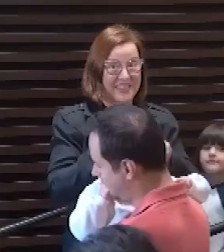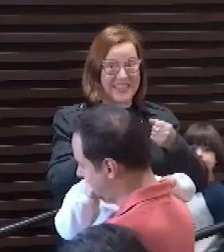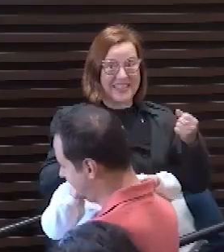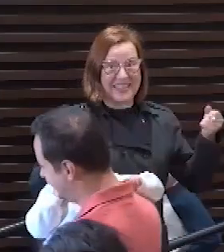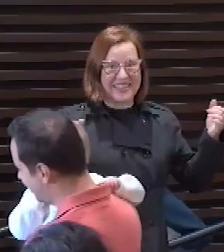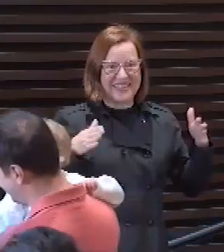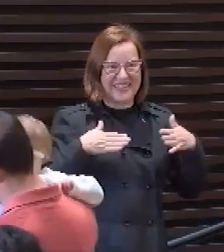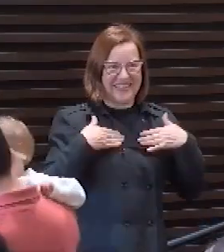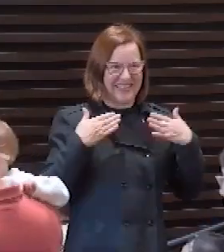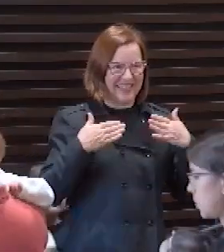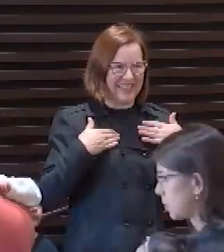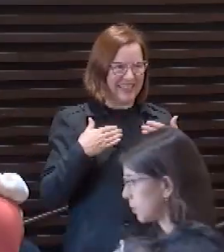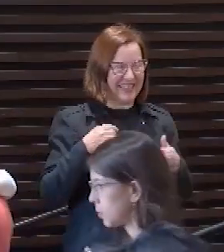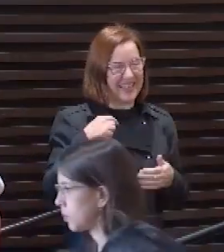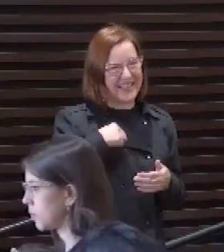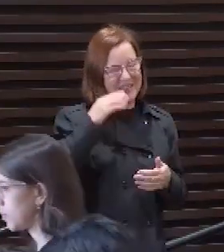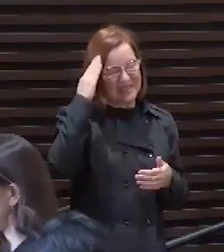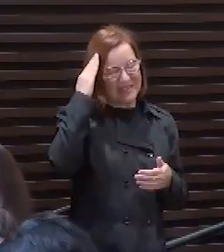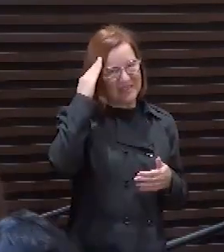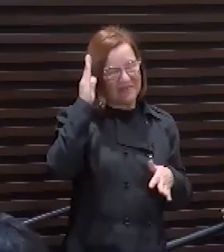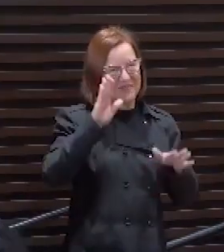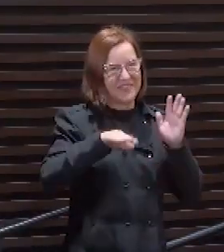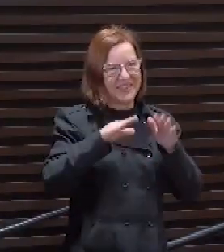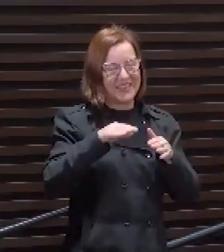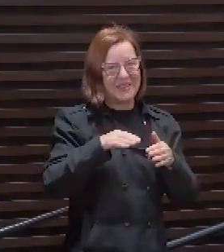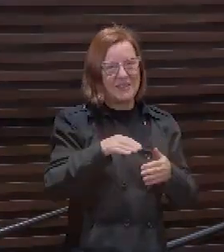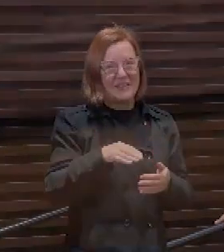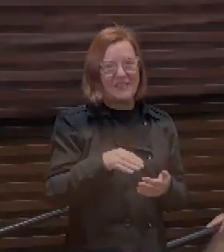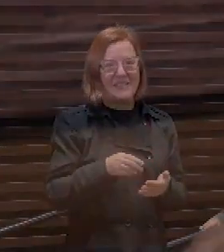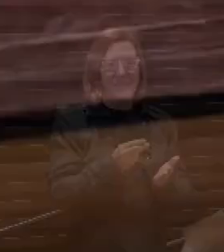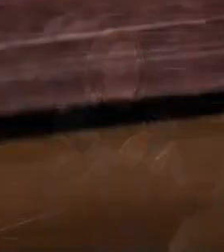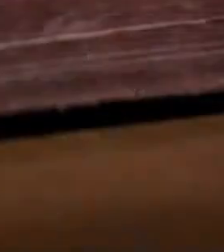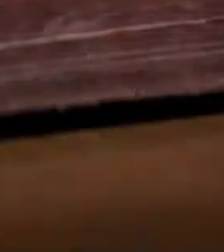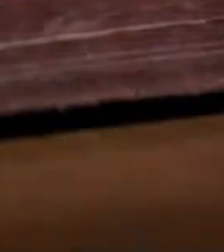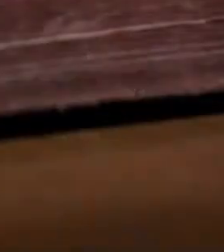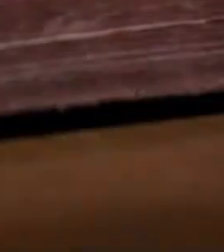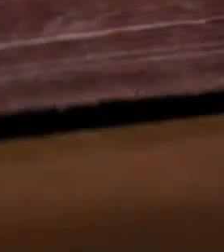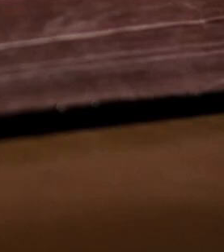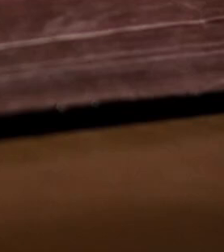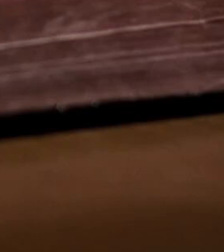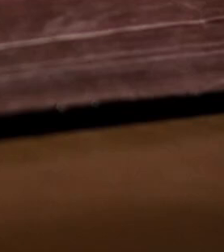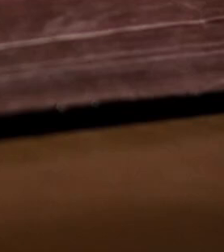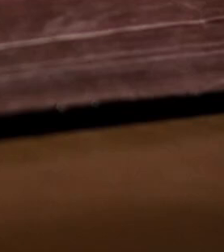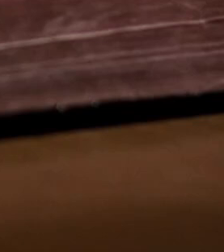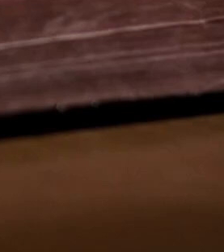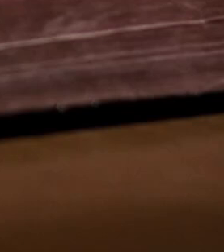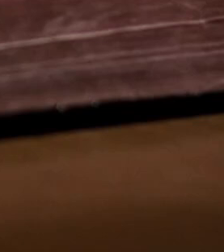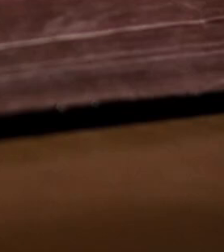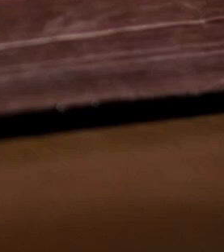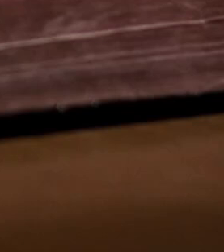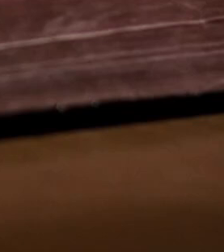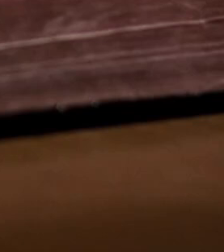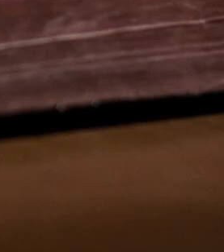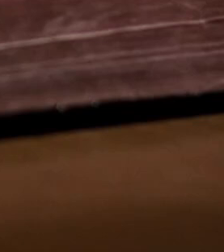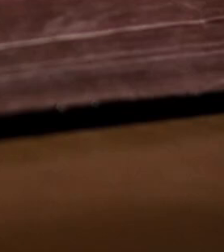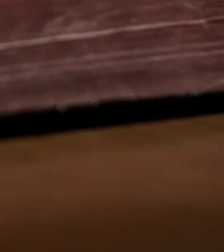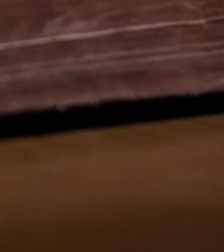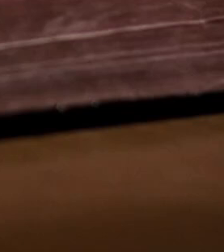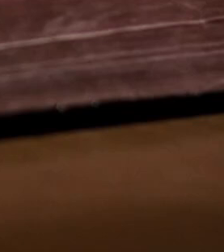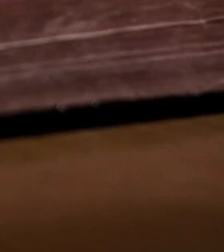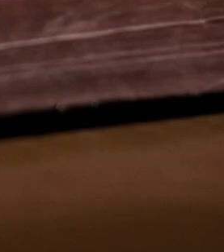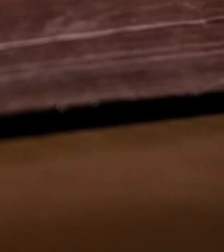alegria. E eu sei que muitas vezes, apesar de isso ser um grande milagre, pessoas que talvez nunca